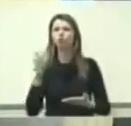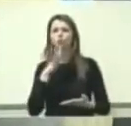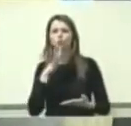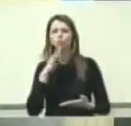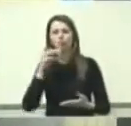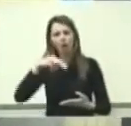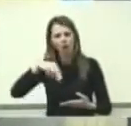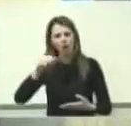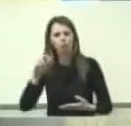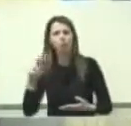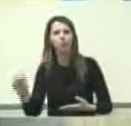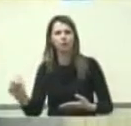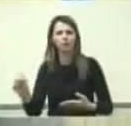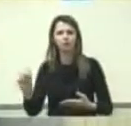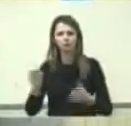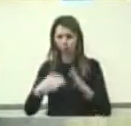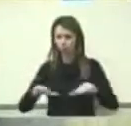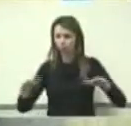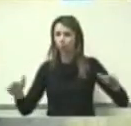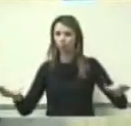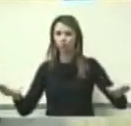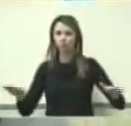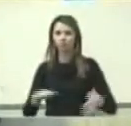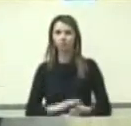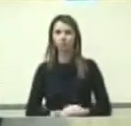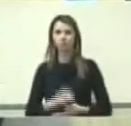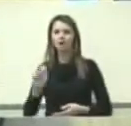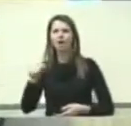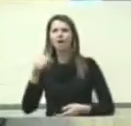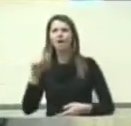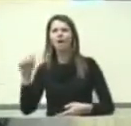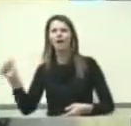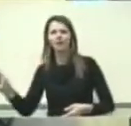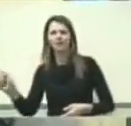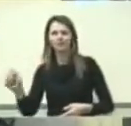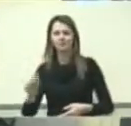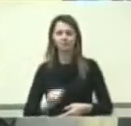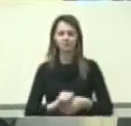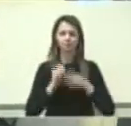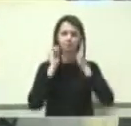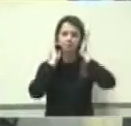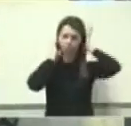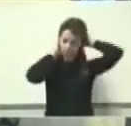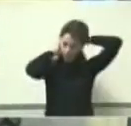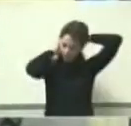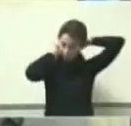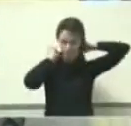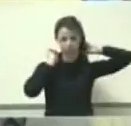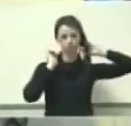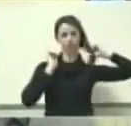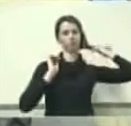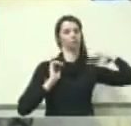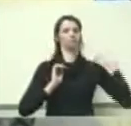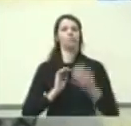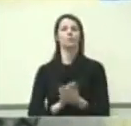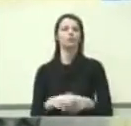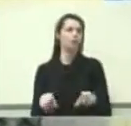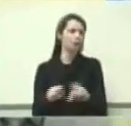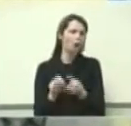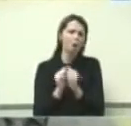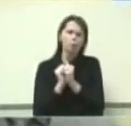irmão Gilmar também lá esteve Evangelista com Gilmar juntamente com o pastor seno e alguns pastores aqui